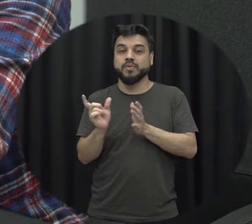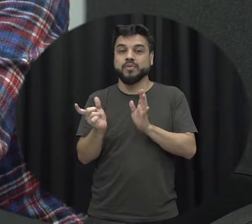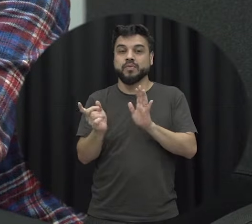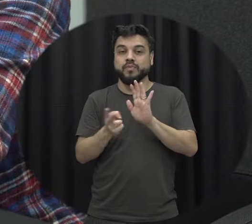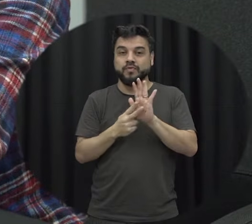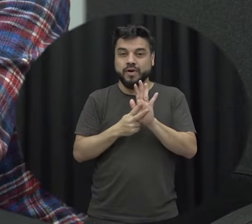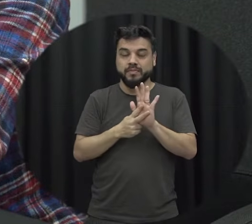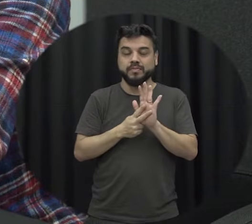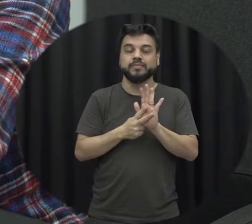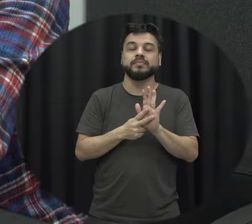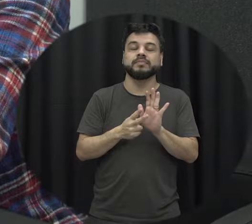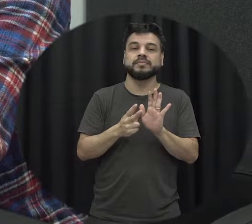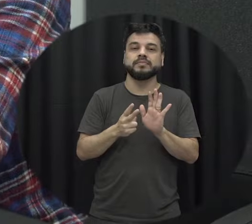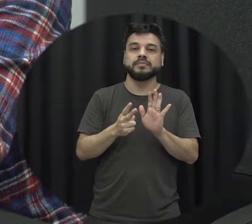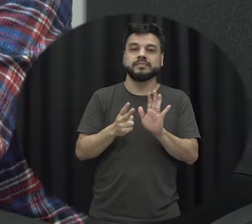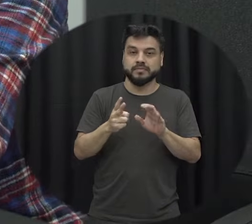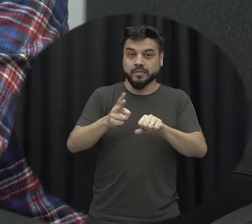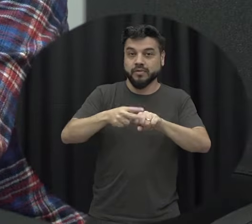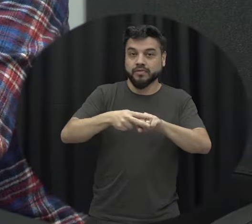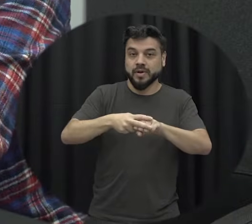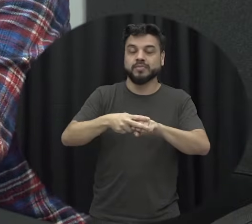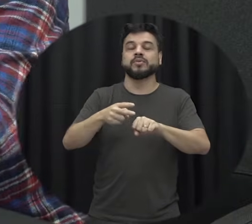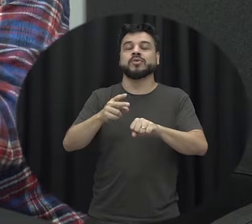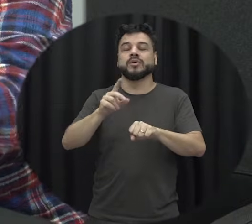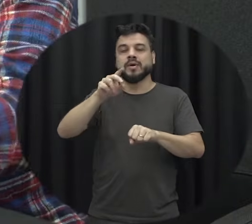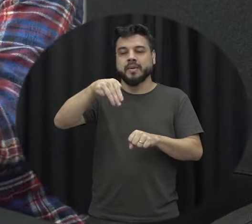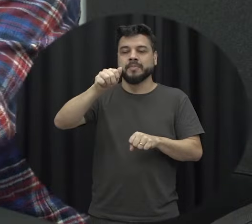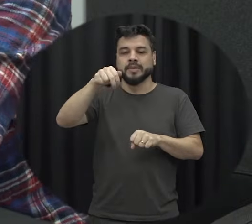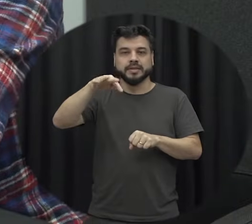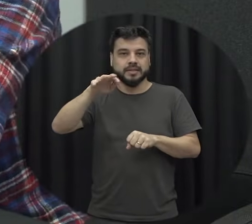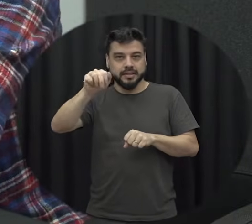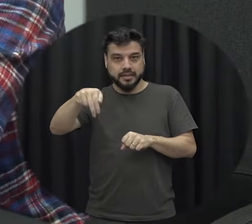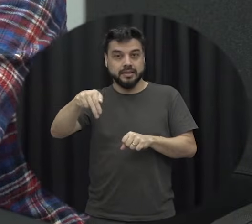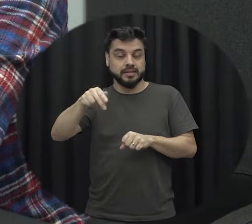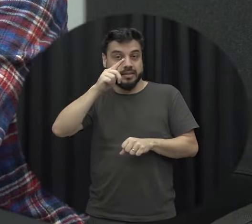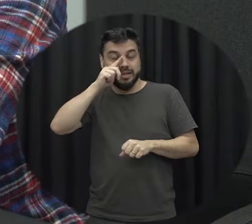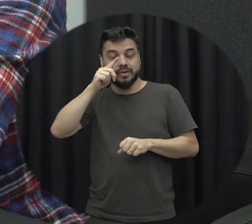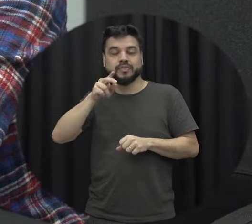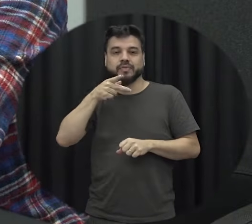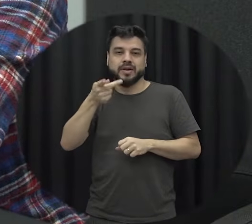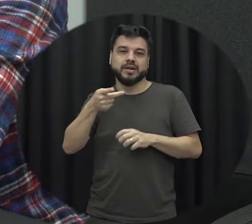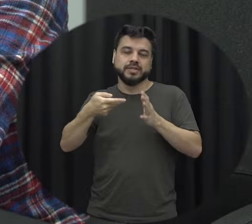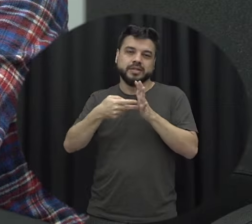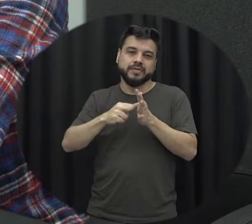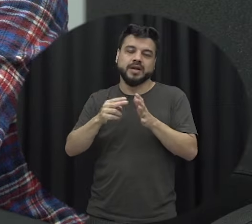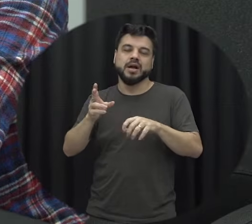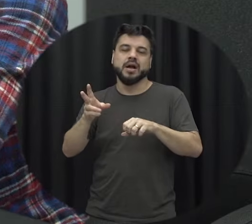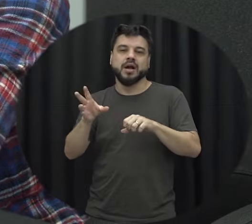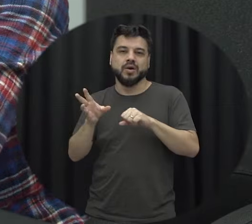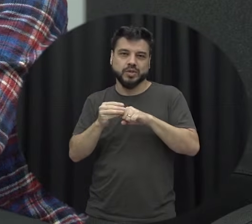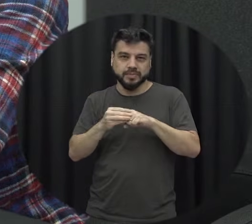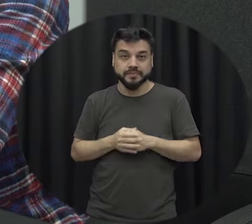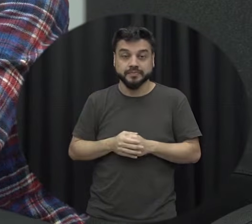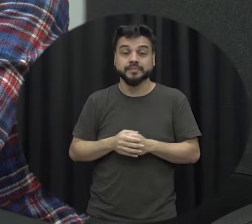significa aprender, conhecer. E a palavra matemática, se a gente avançar um pouco no tempo, na Idade Média ela ficou associada a